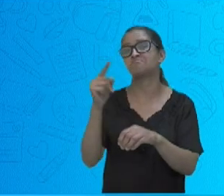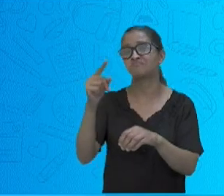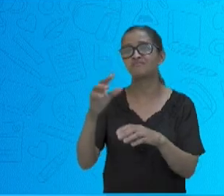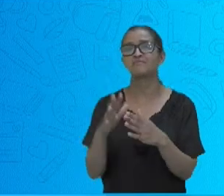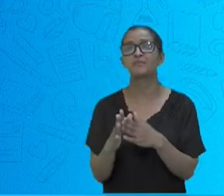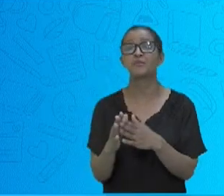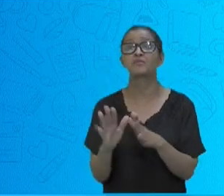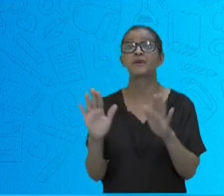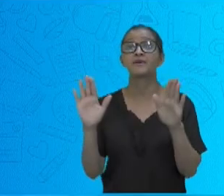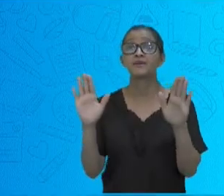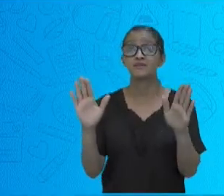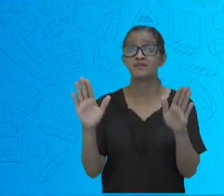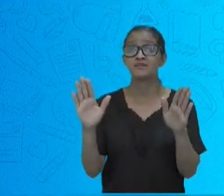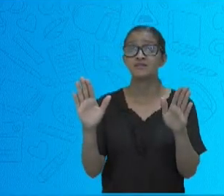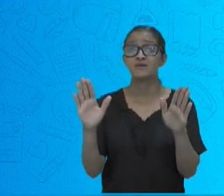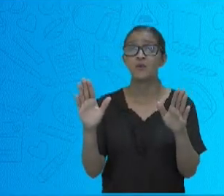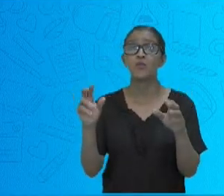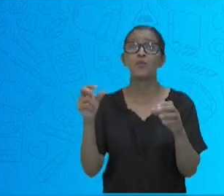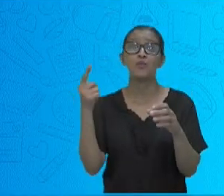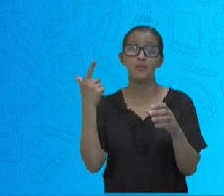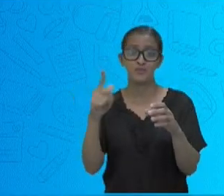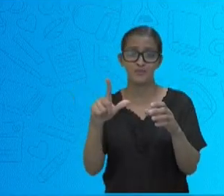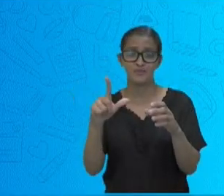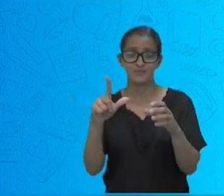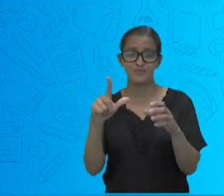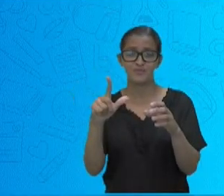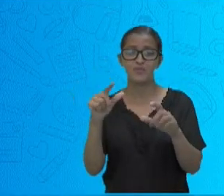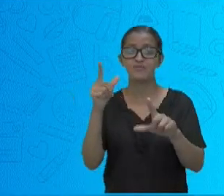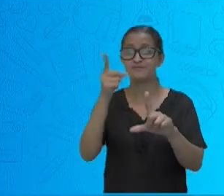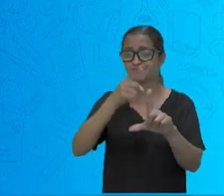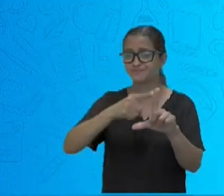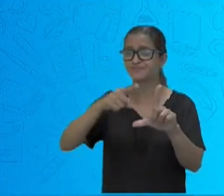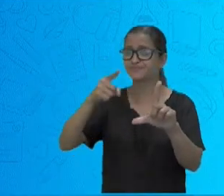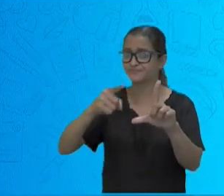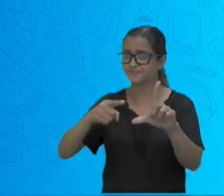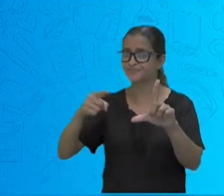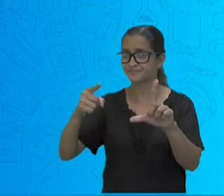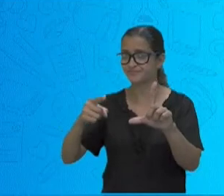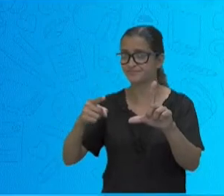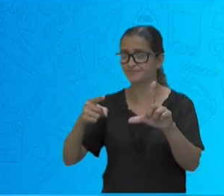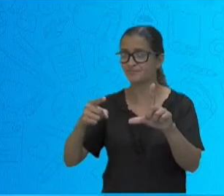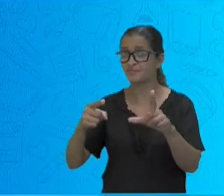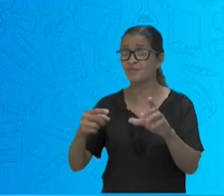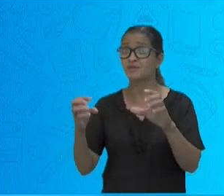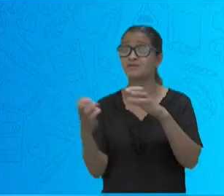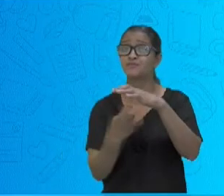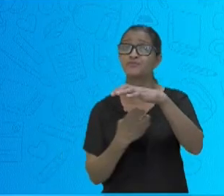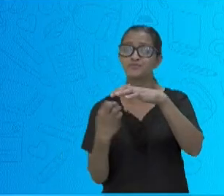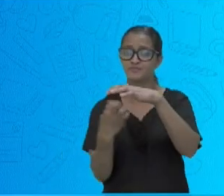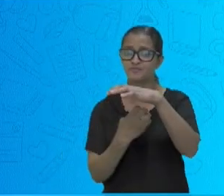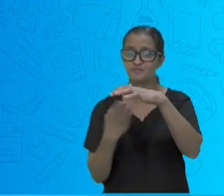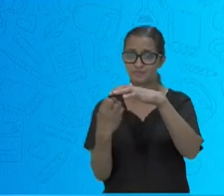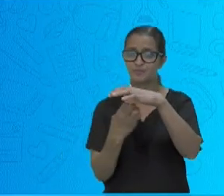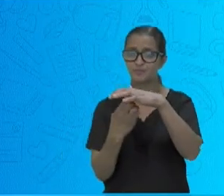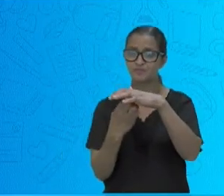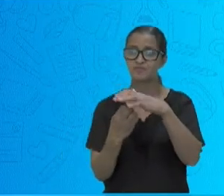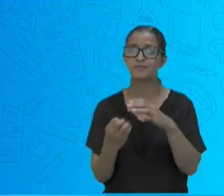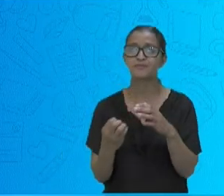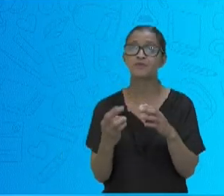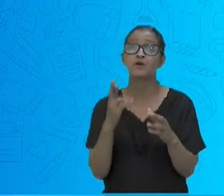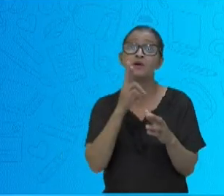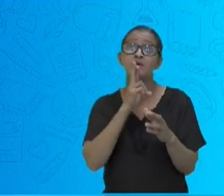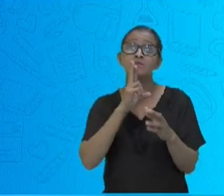Nós vamos agora para um gráfico de setores. Em um gráfico de setores, a soma